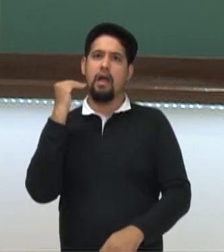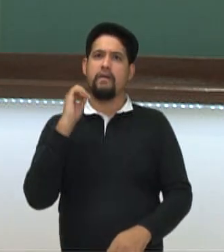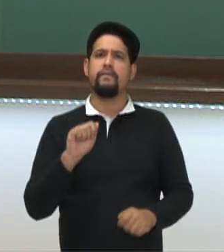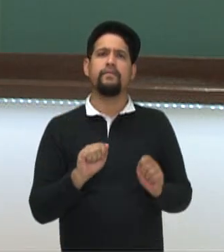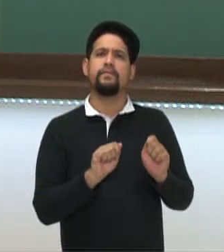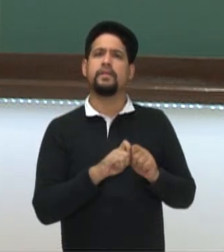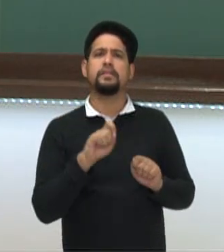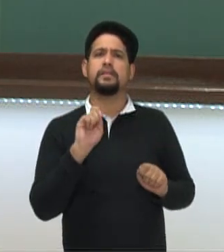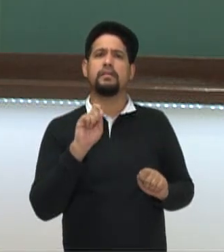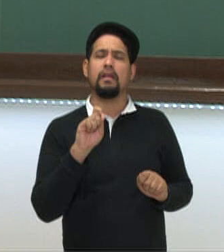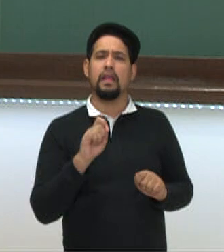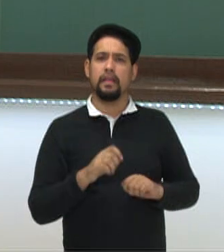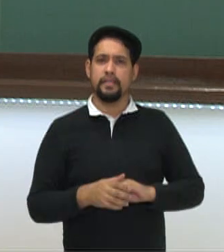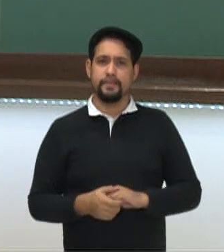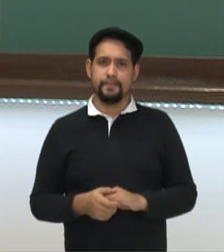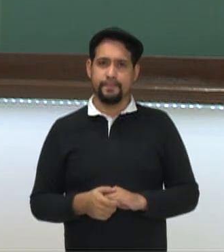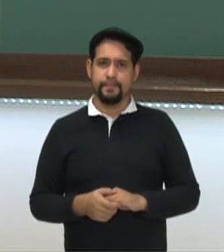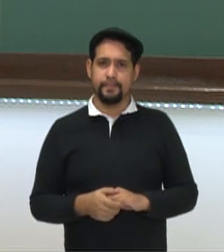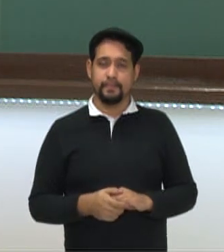apenas